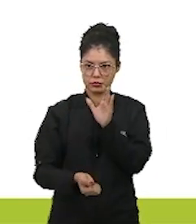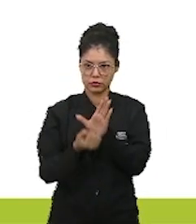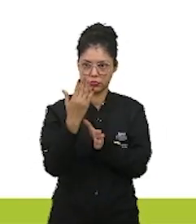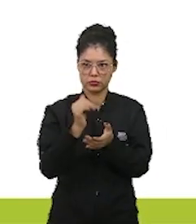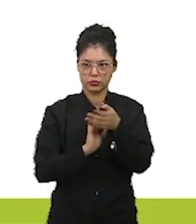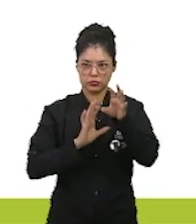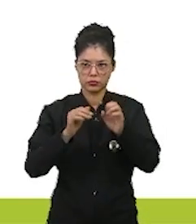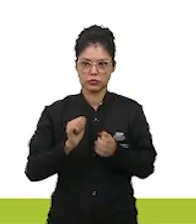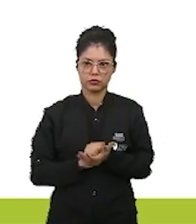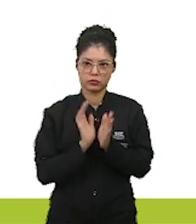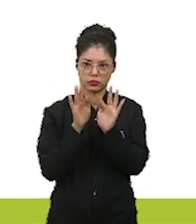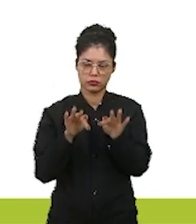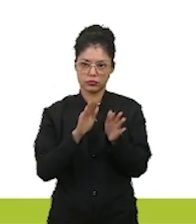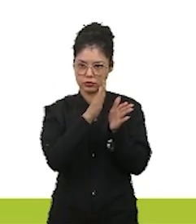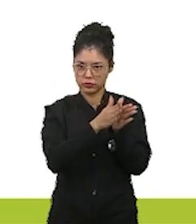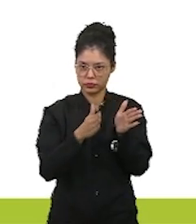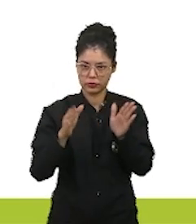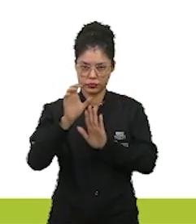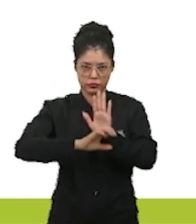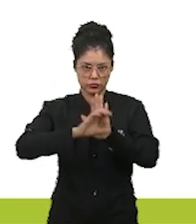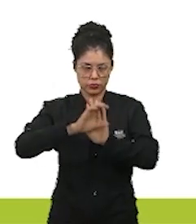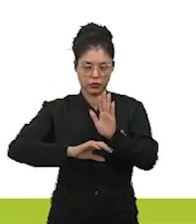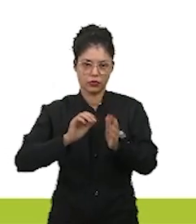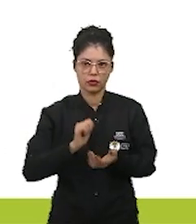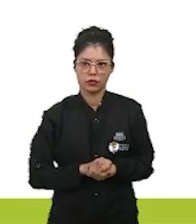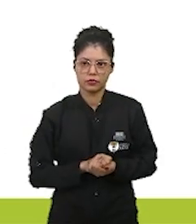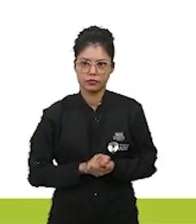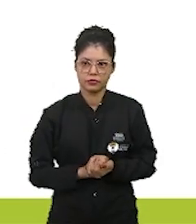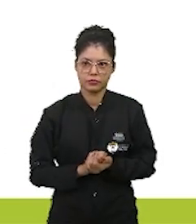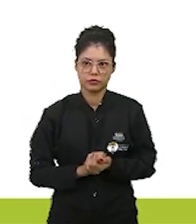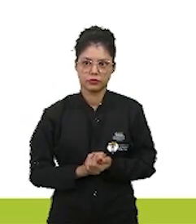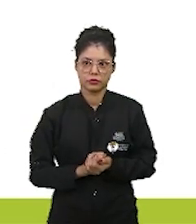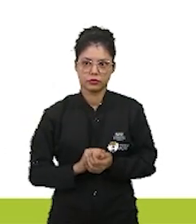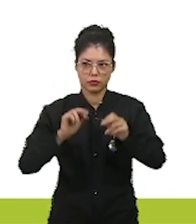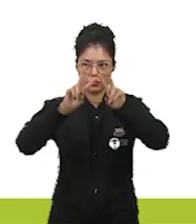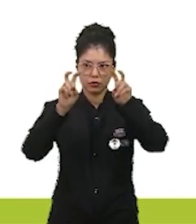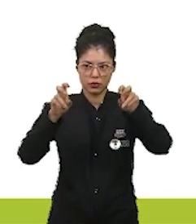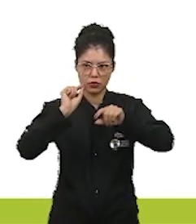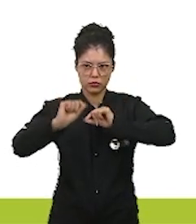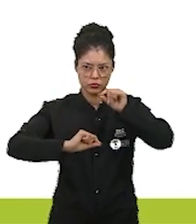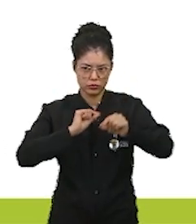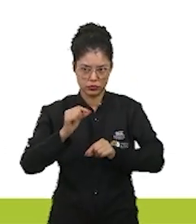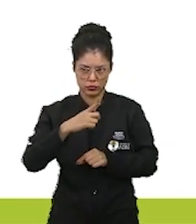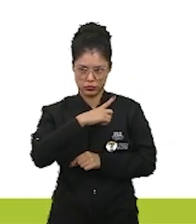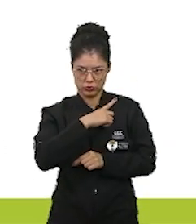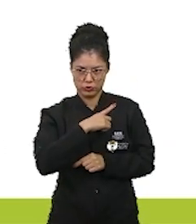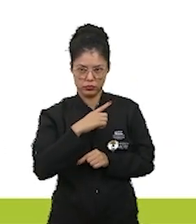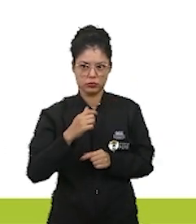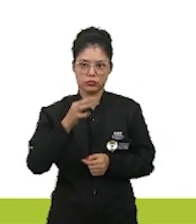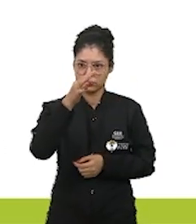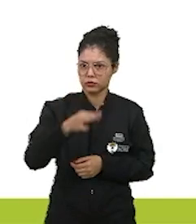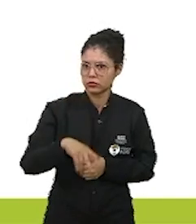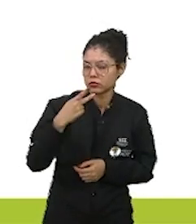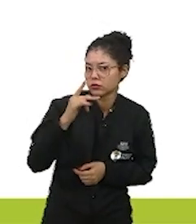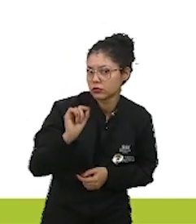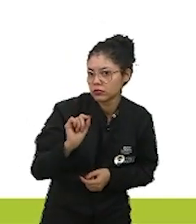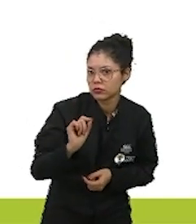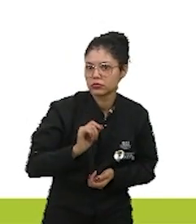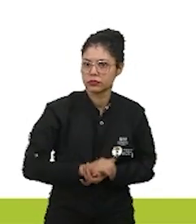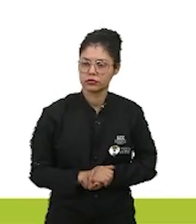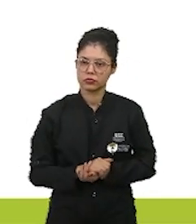origem, enfim, vem dando aí o conceito da geologia e fala que sobre essa temática da geologia é correto afirmar